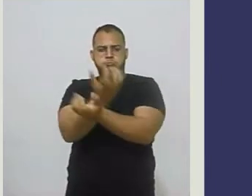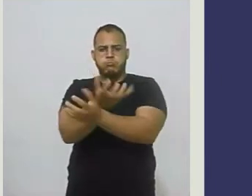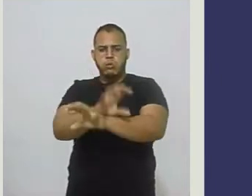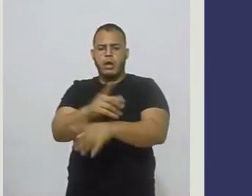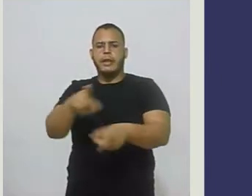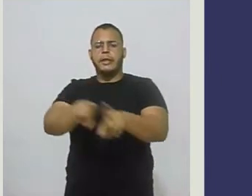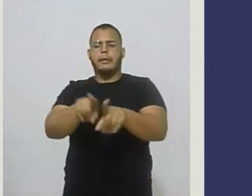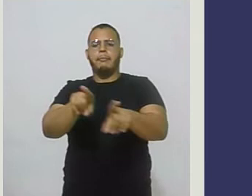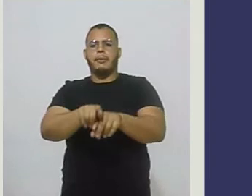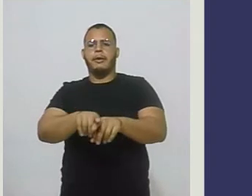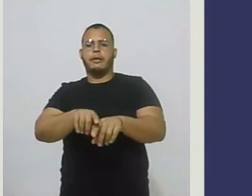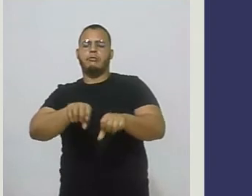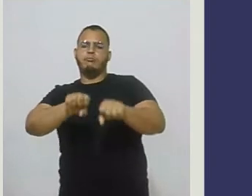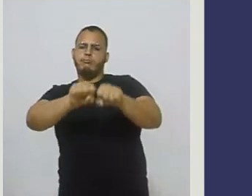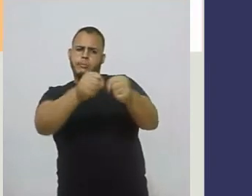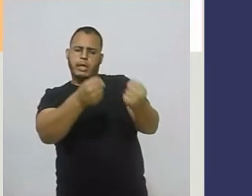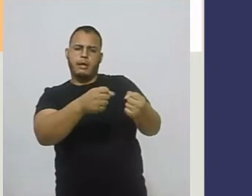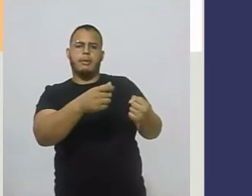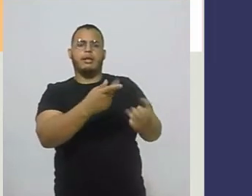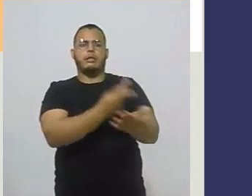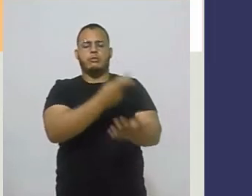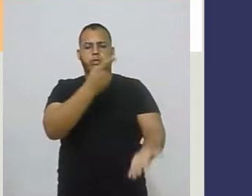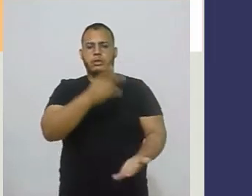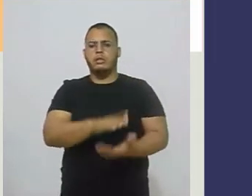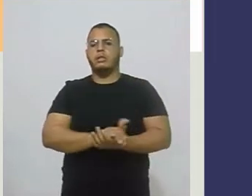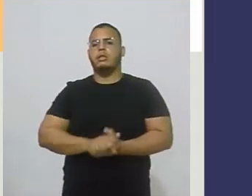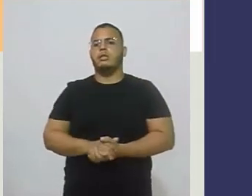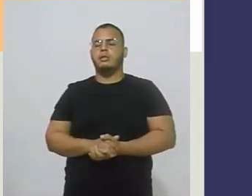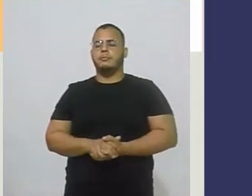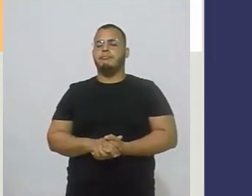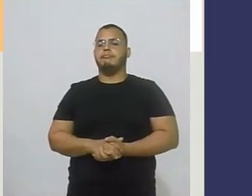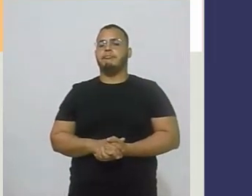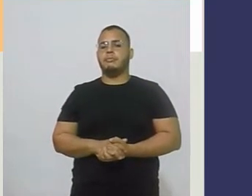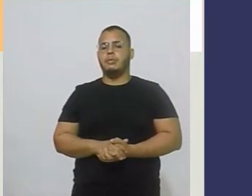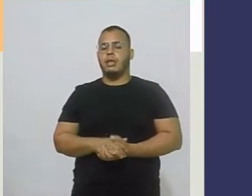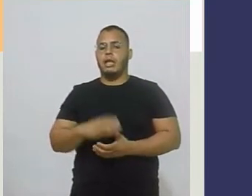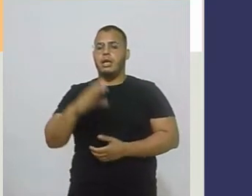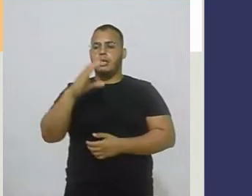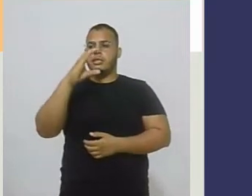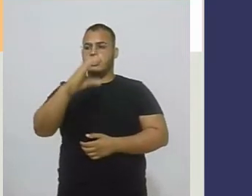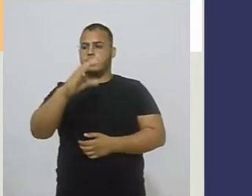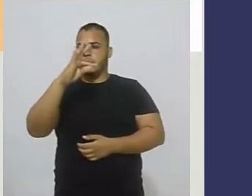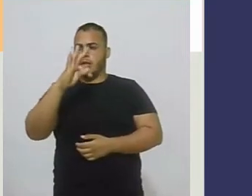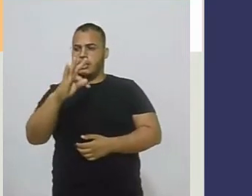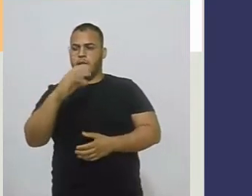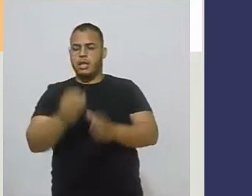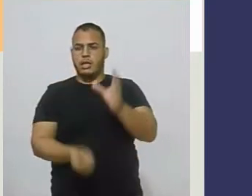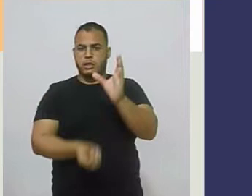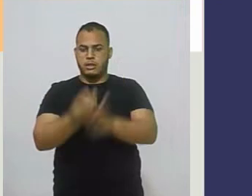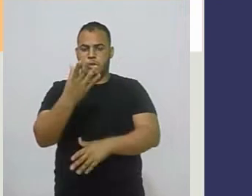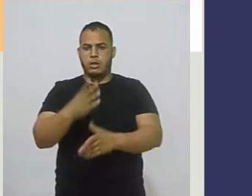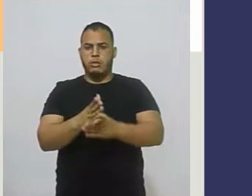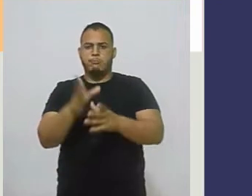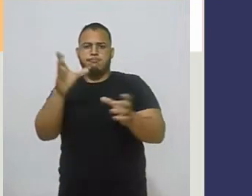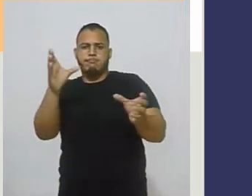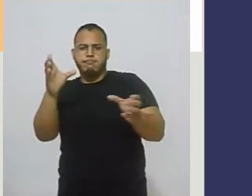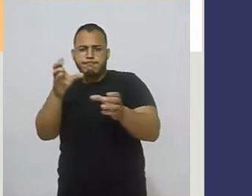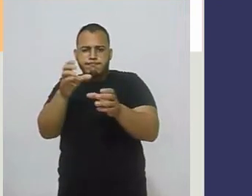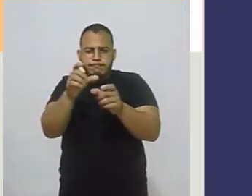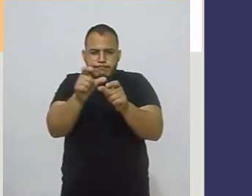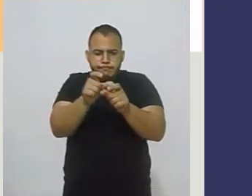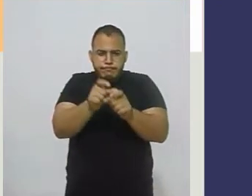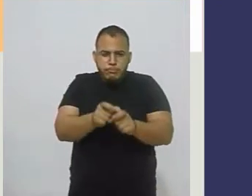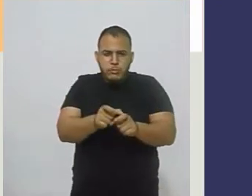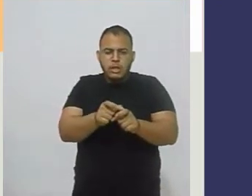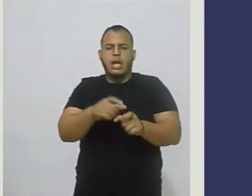de fraturas. Lembra que a gente viu, ó, nesses modos anteriores, a gente viu que a CT atua na redução da